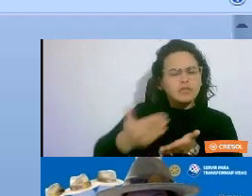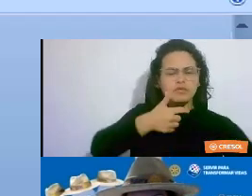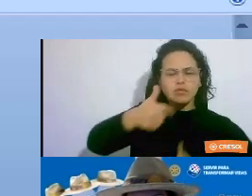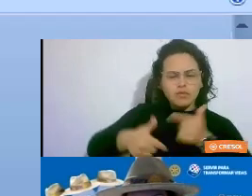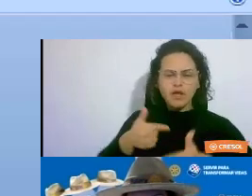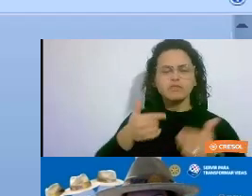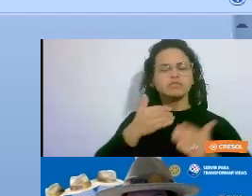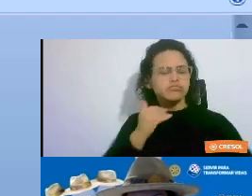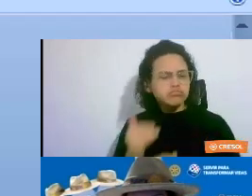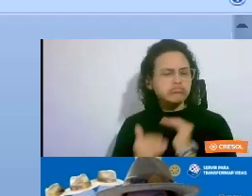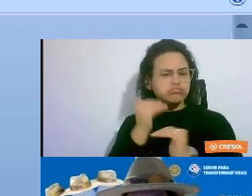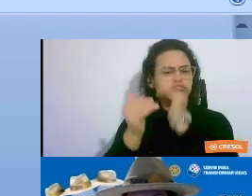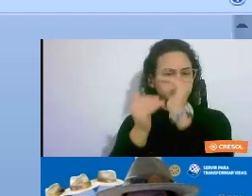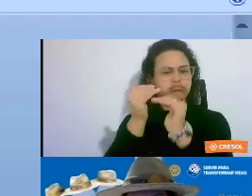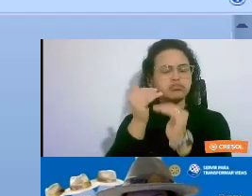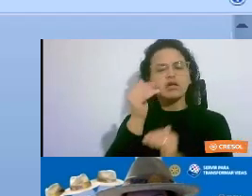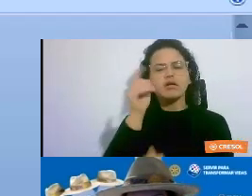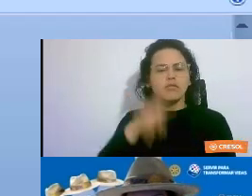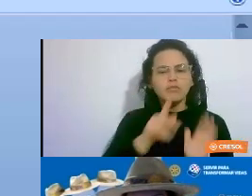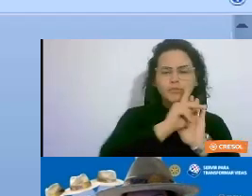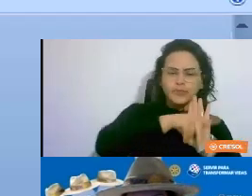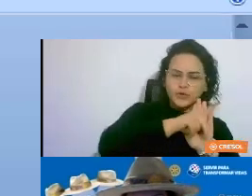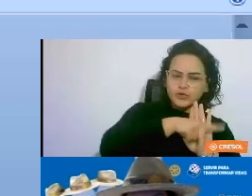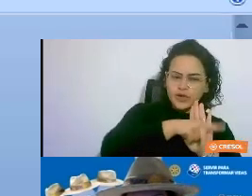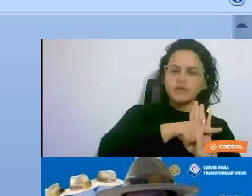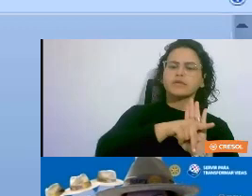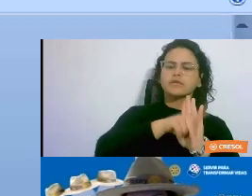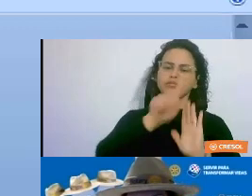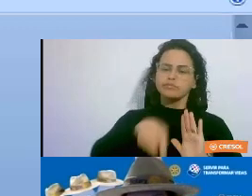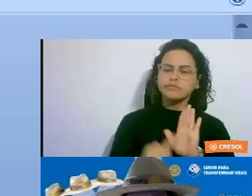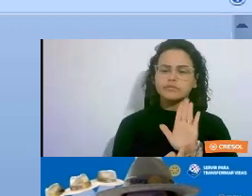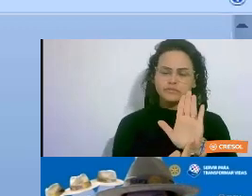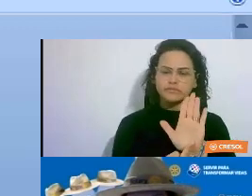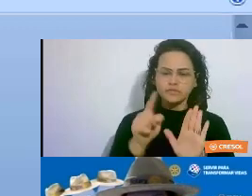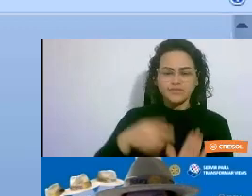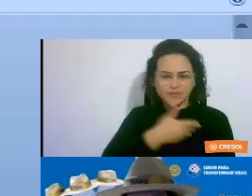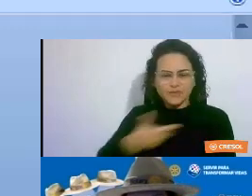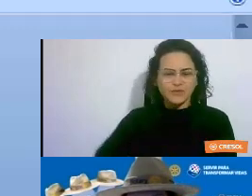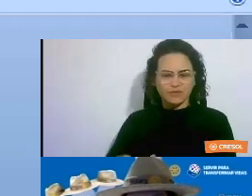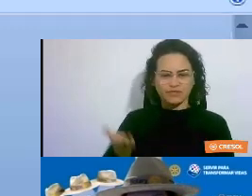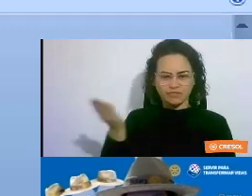desenvolvimento de projetos, onde muito bem apresentado pelo nosso governador